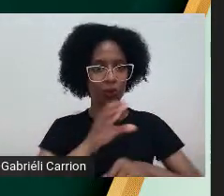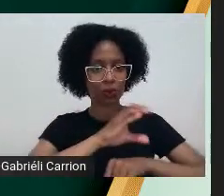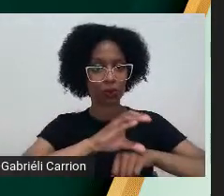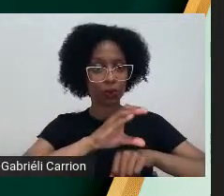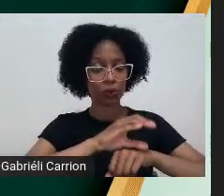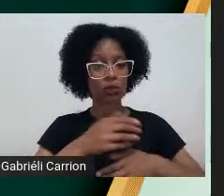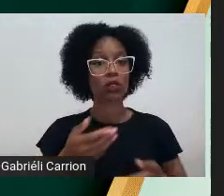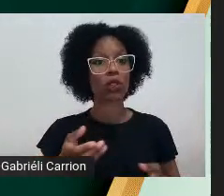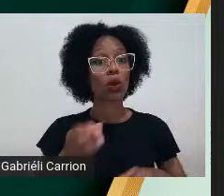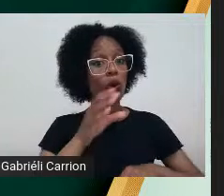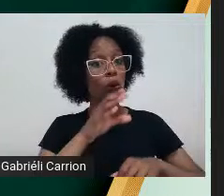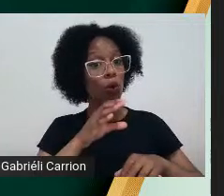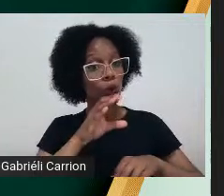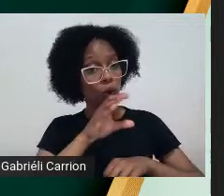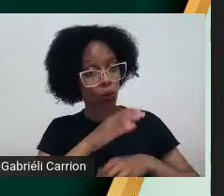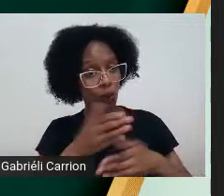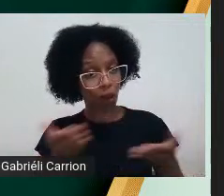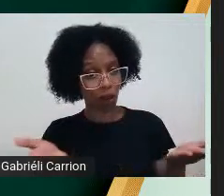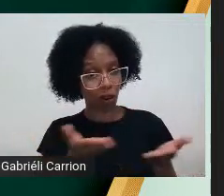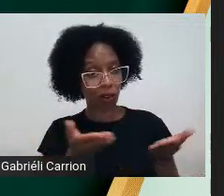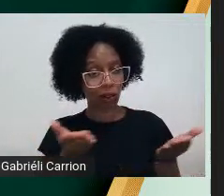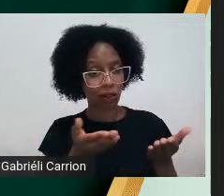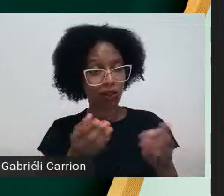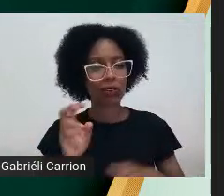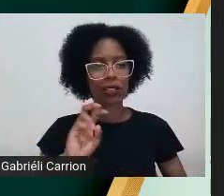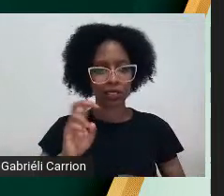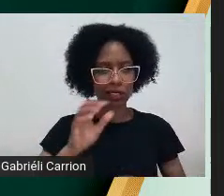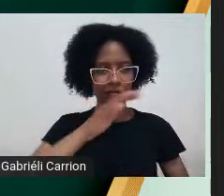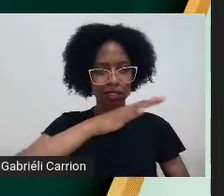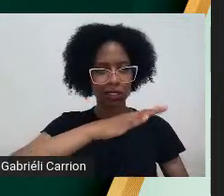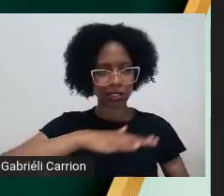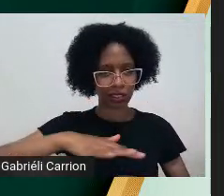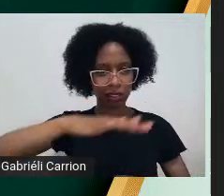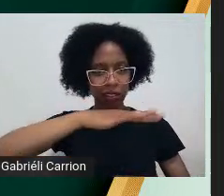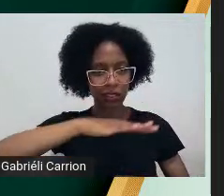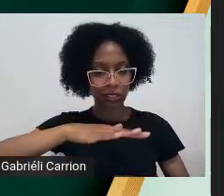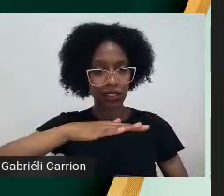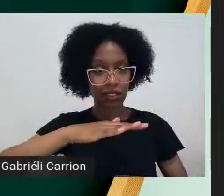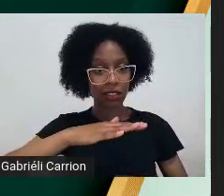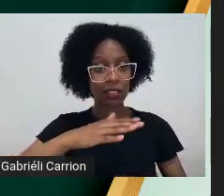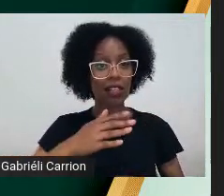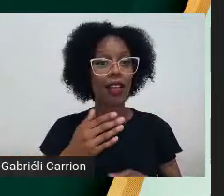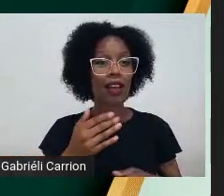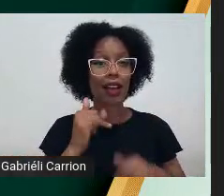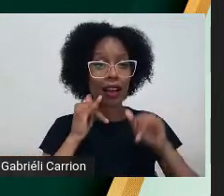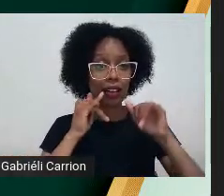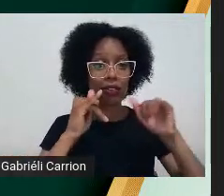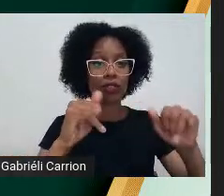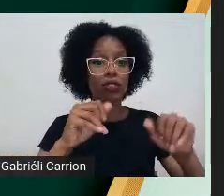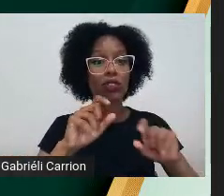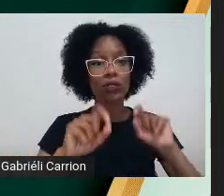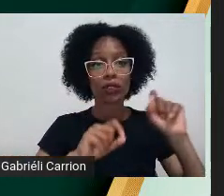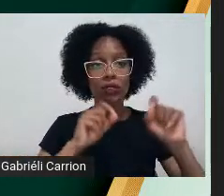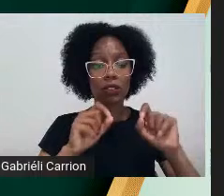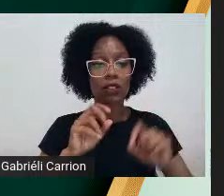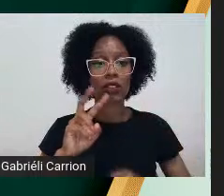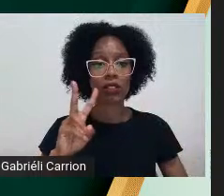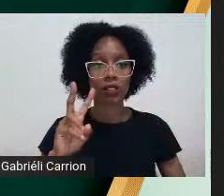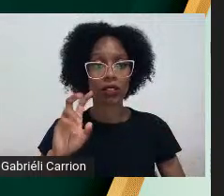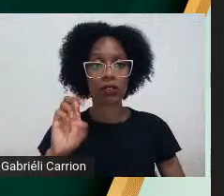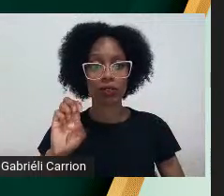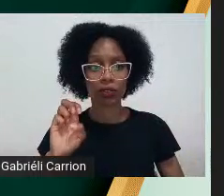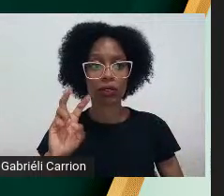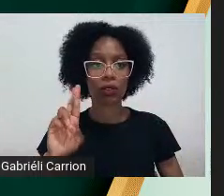Conselho Regional de Química da 5ª Região, certifica que Verônica Bueno